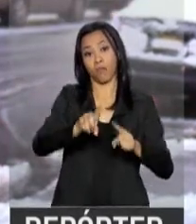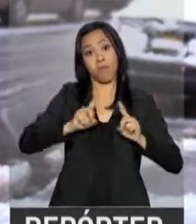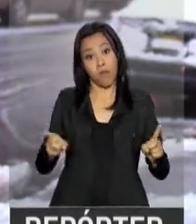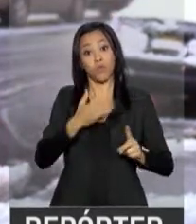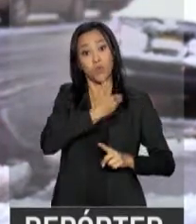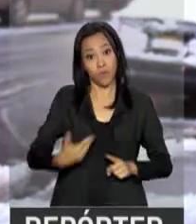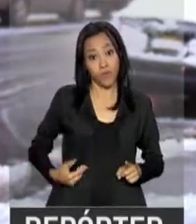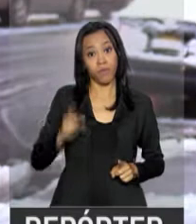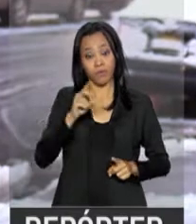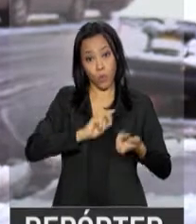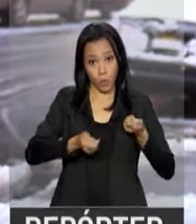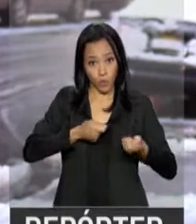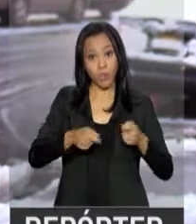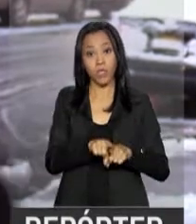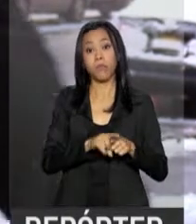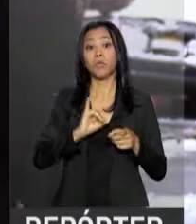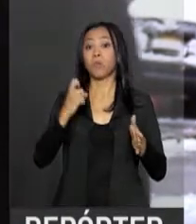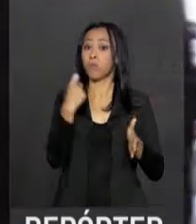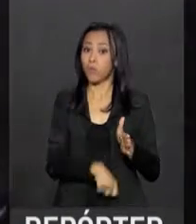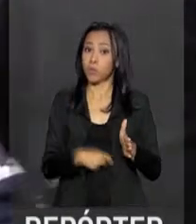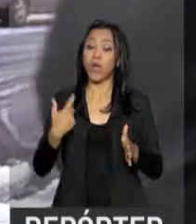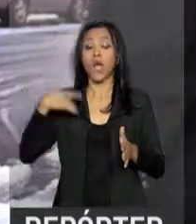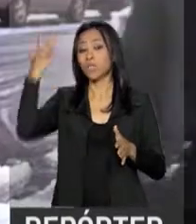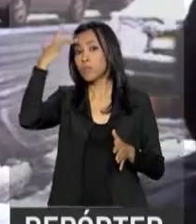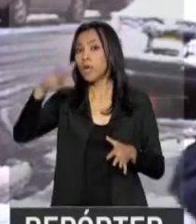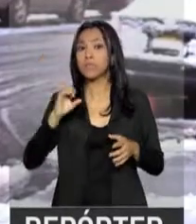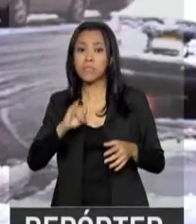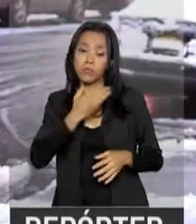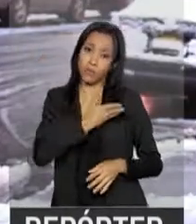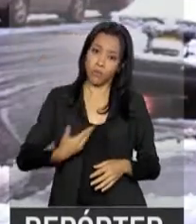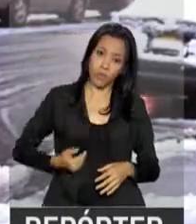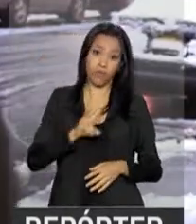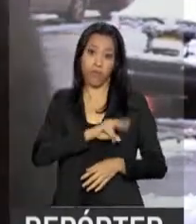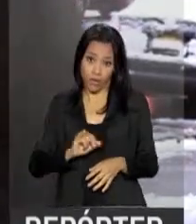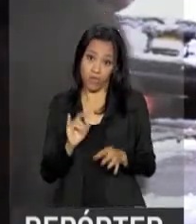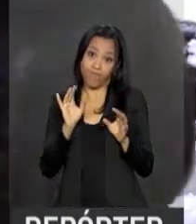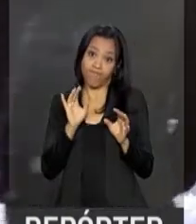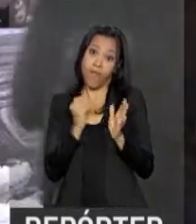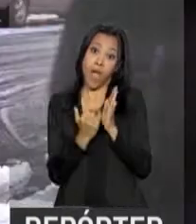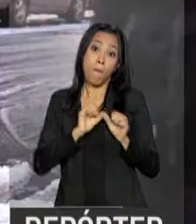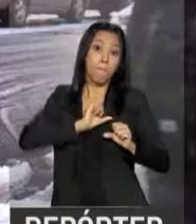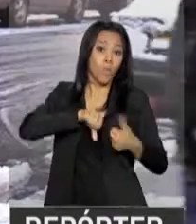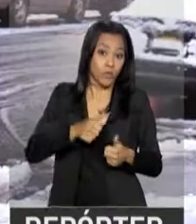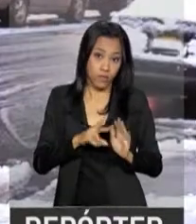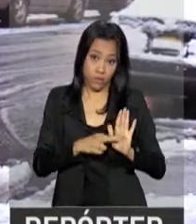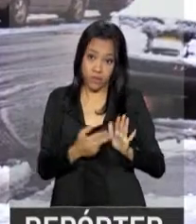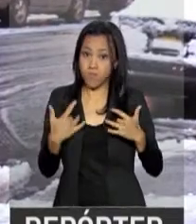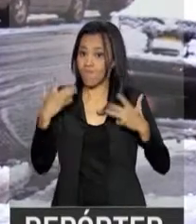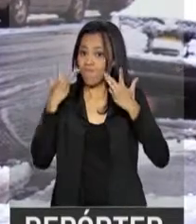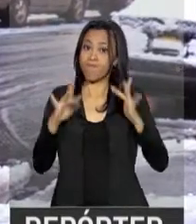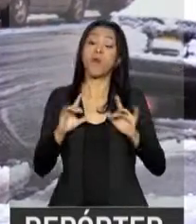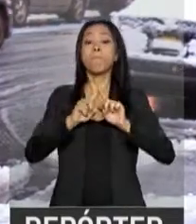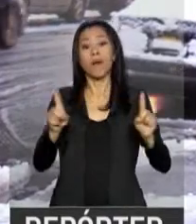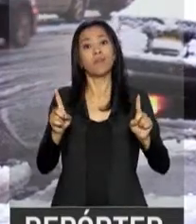gasolina segundo ele ainda não há prazo para definir se o governo fará de fato uma alteração mas a possibilidade